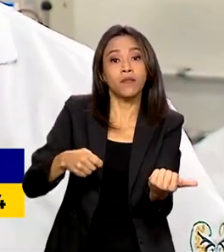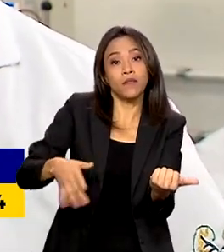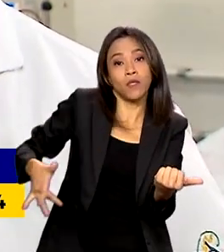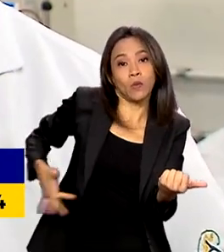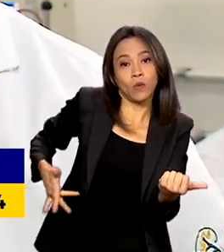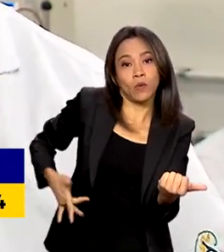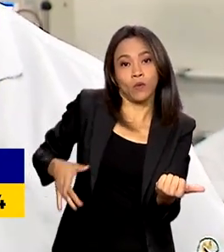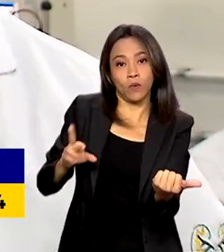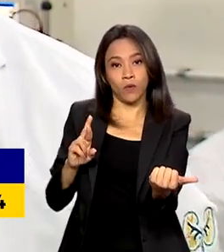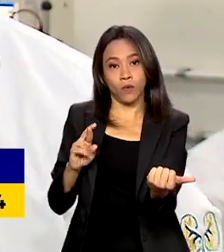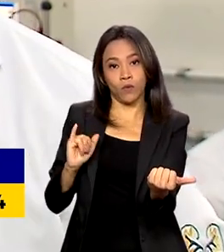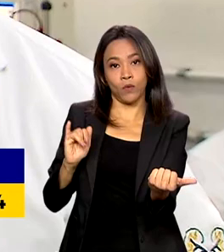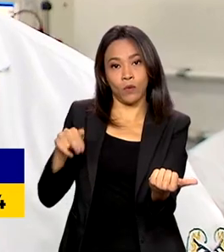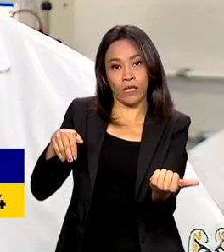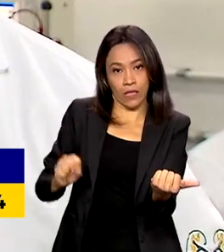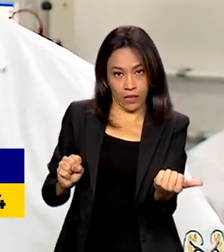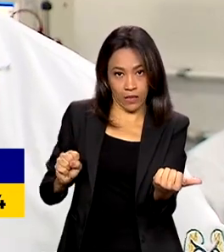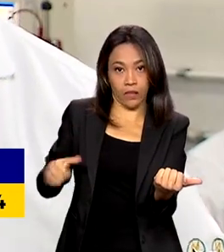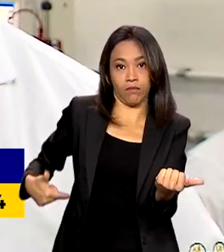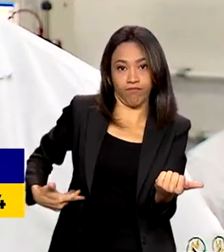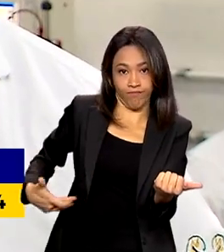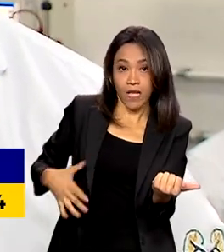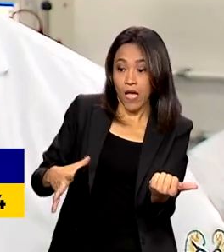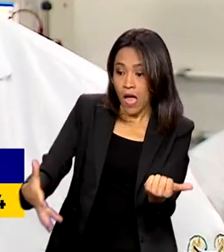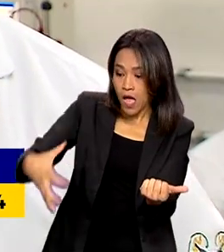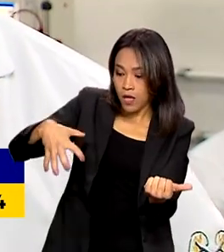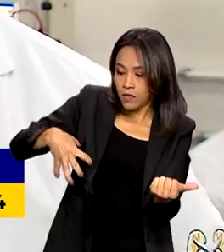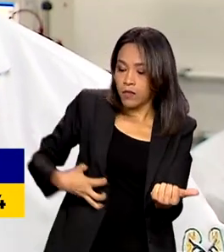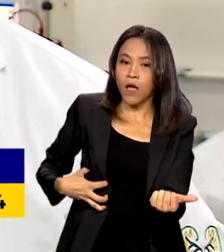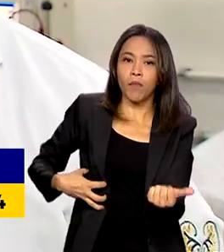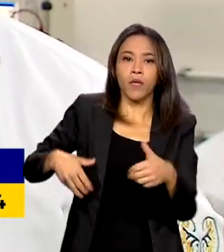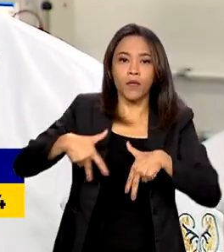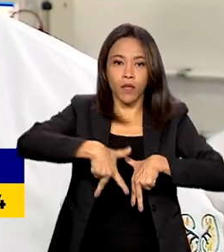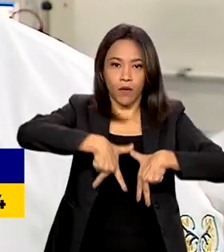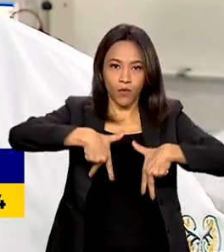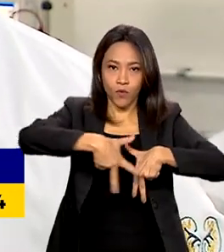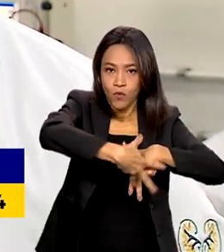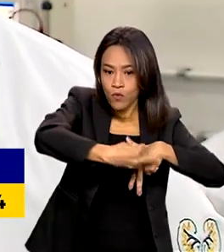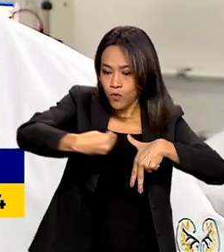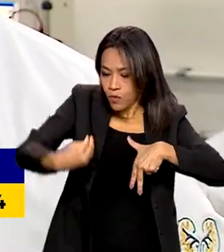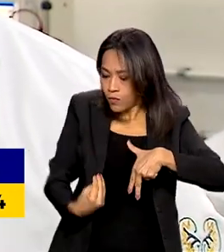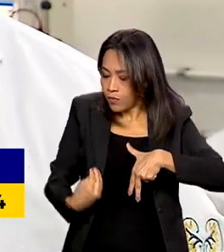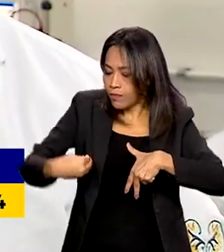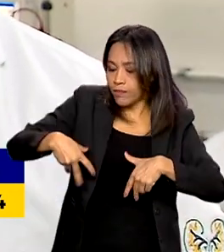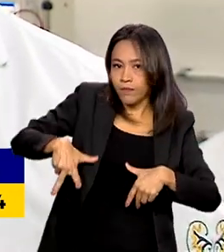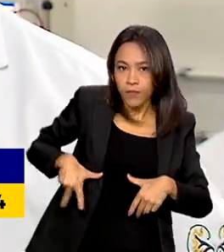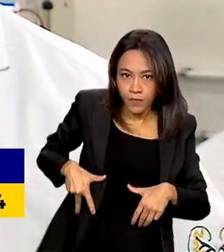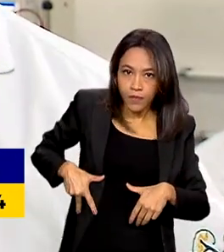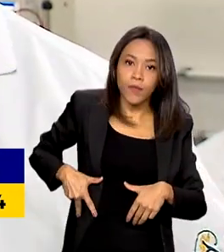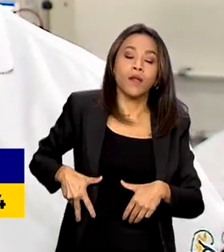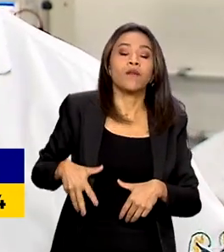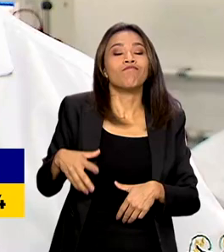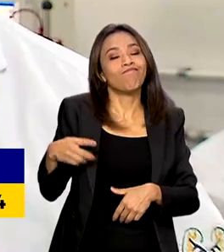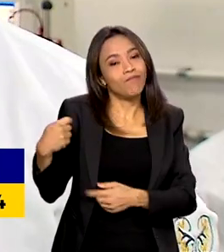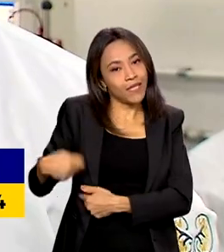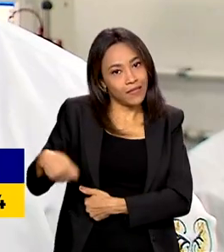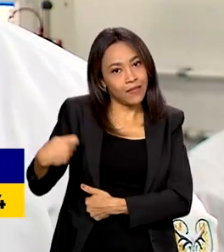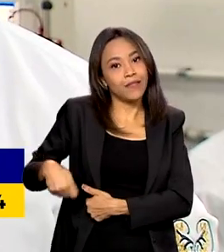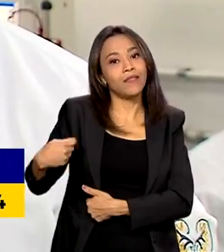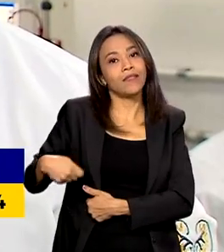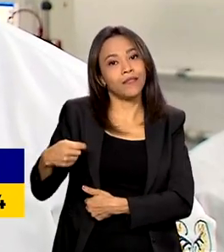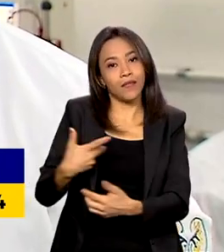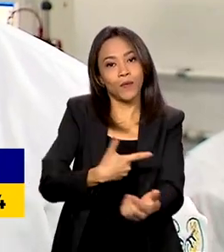Então, até o momento em que a gente recebe um rim como um transplante, independente disso, a gente precisa